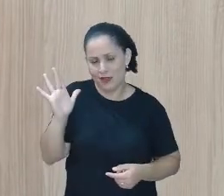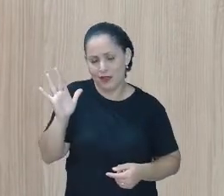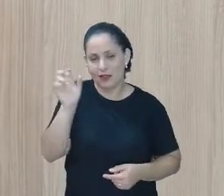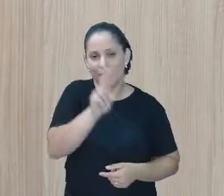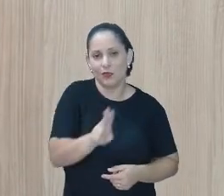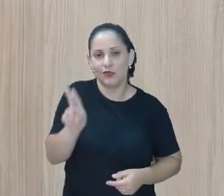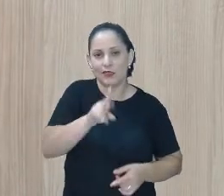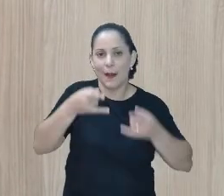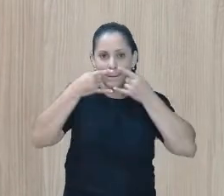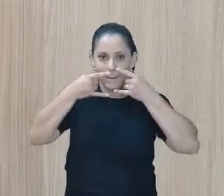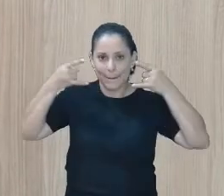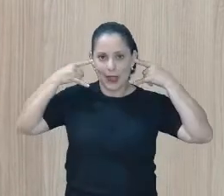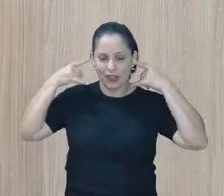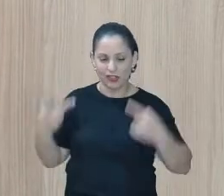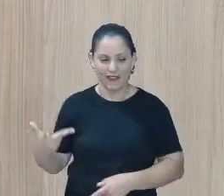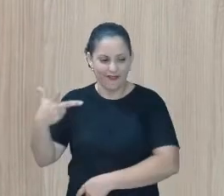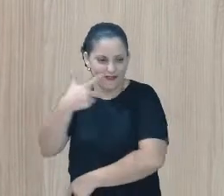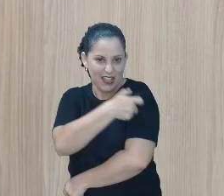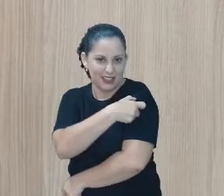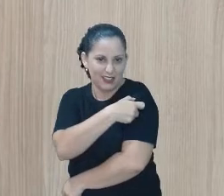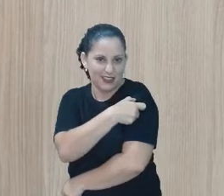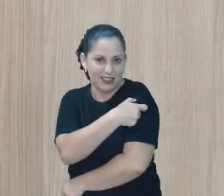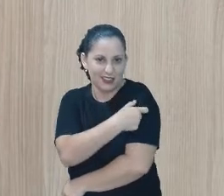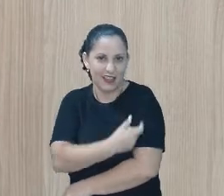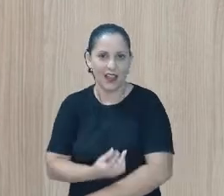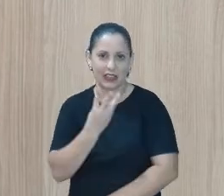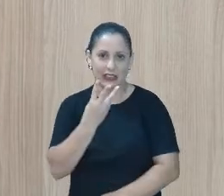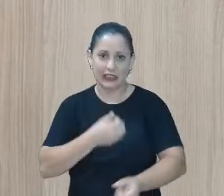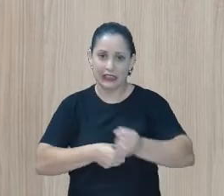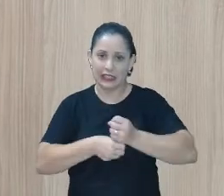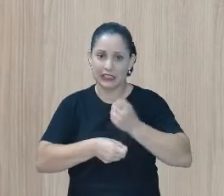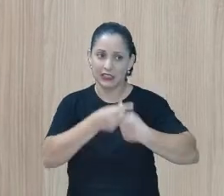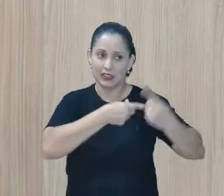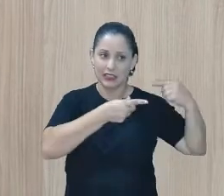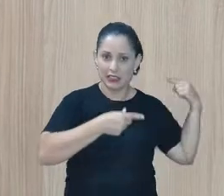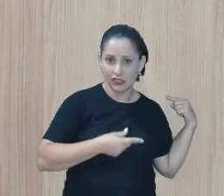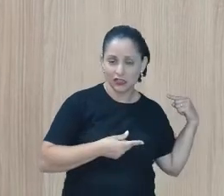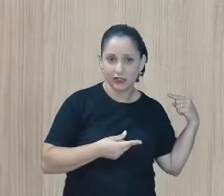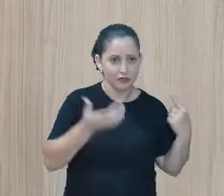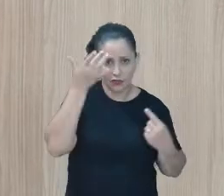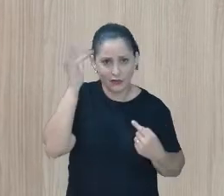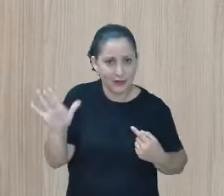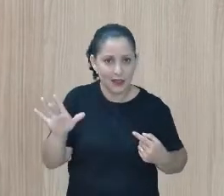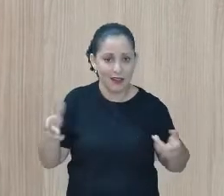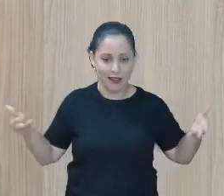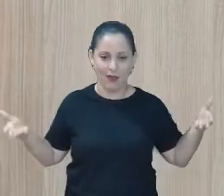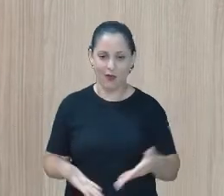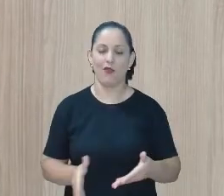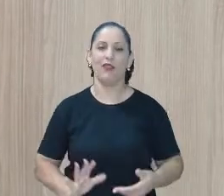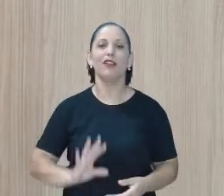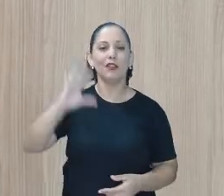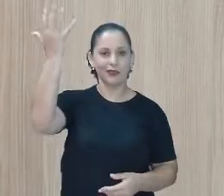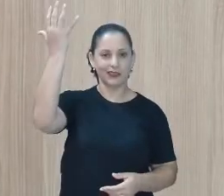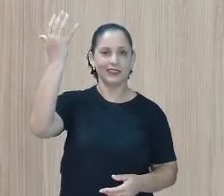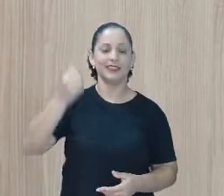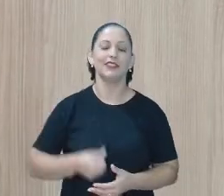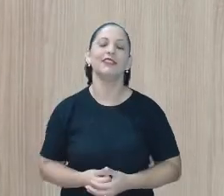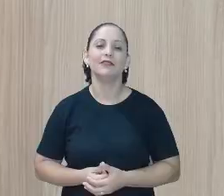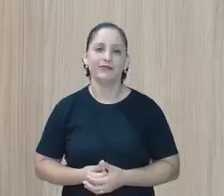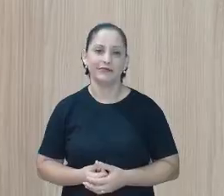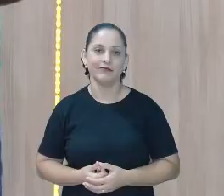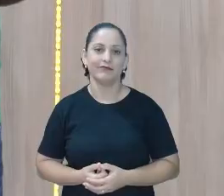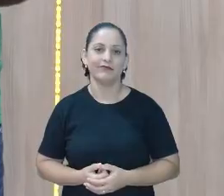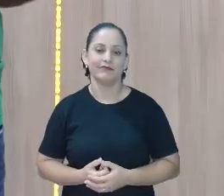rua, precisando se vacinar contra um vírus há 3 anos atrás. Mas isso é um fato histórico e que estamos vivendo agora. Né, professor